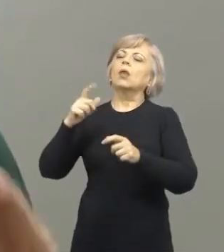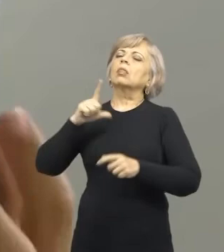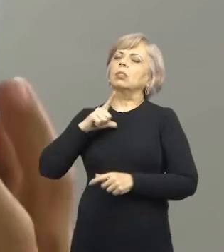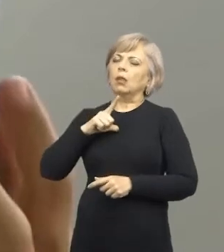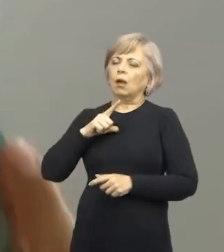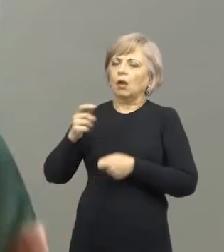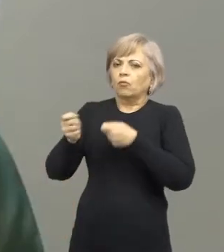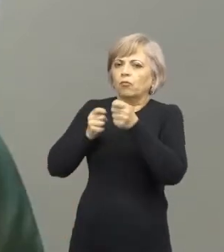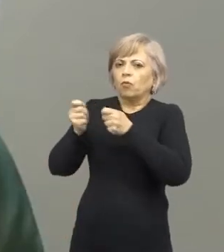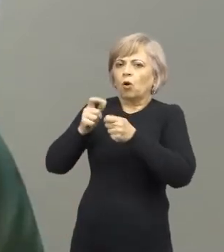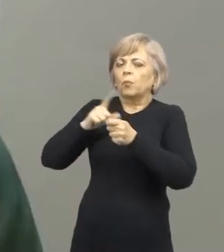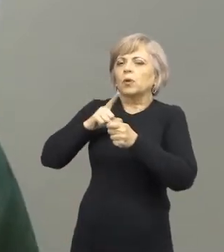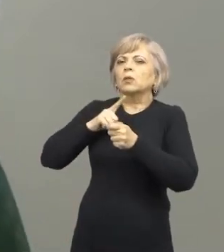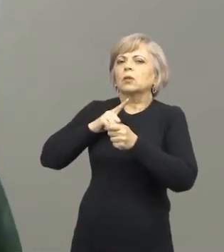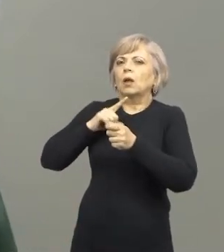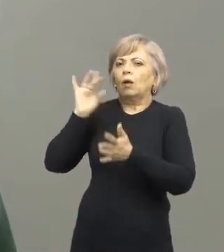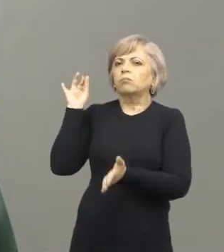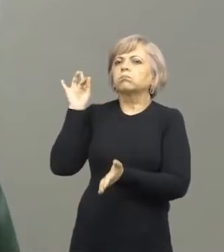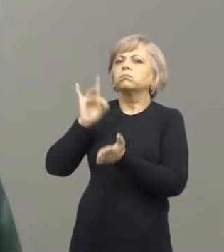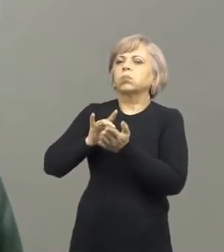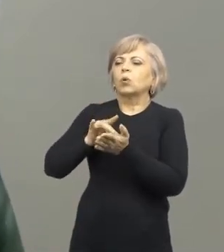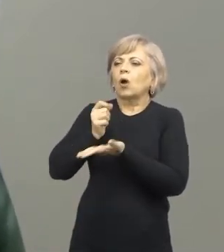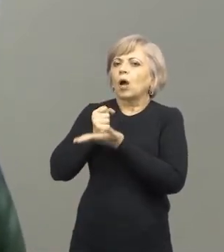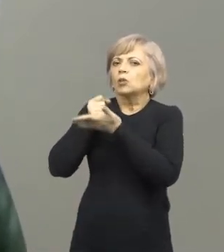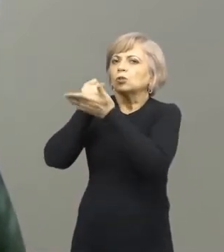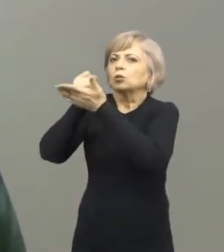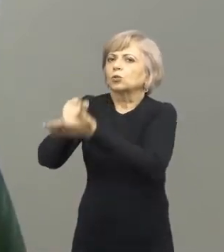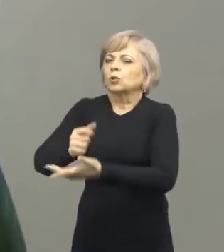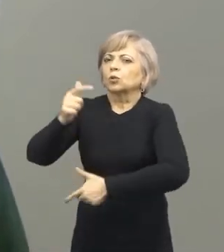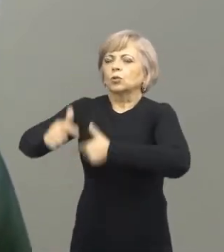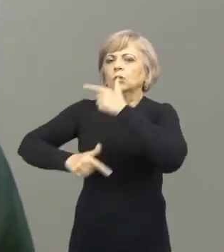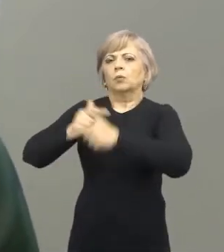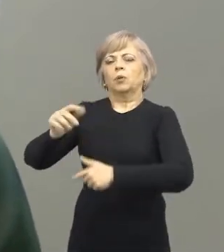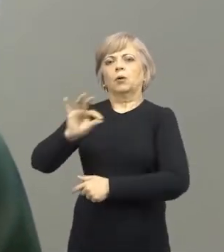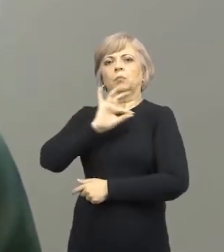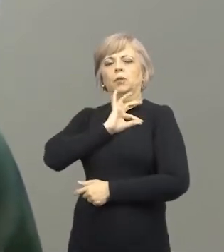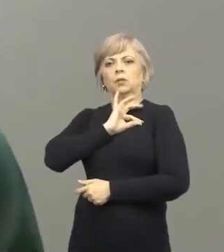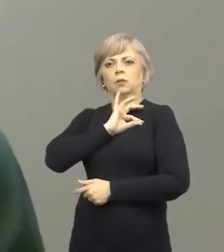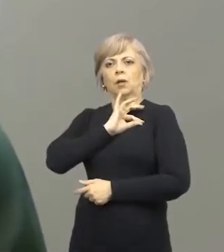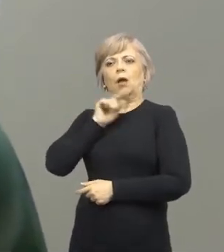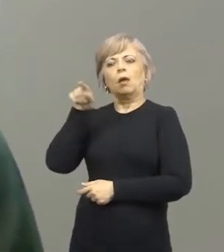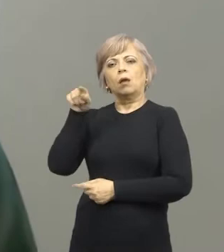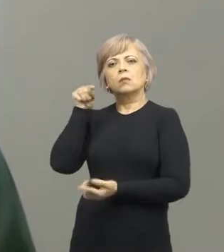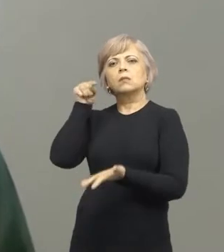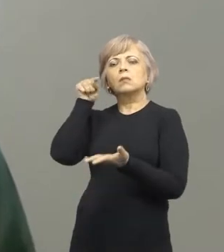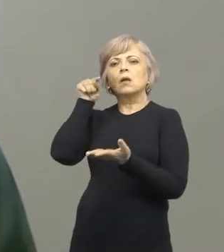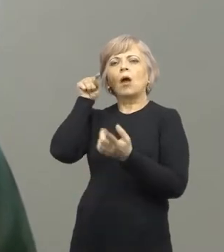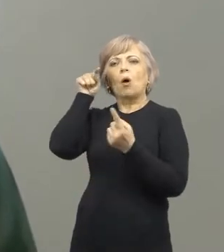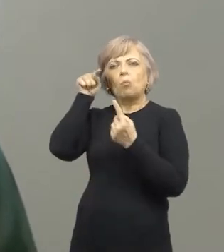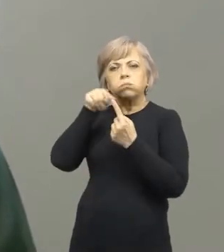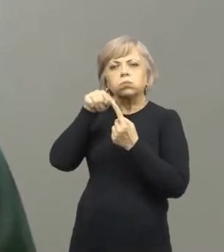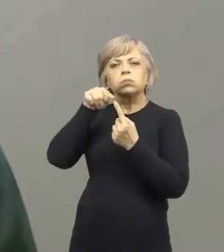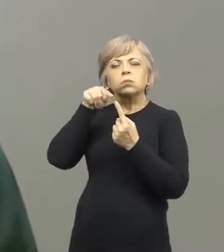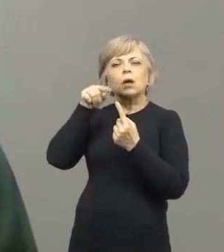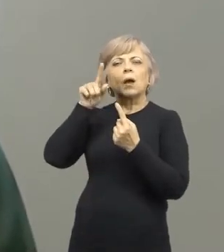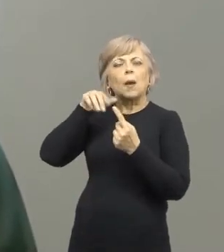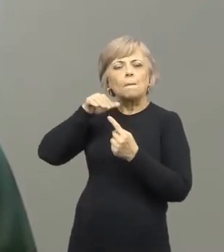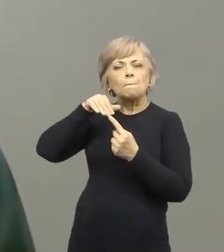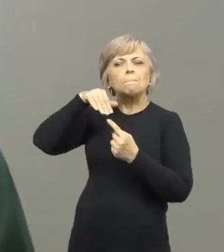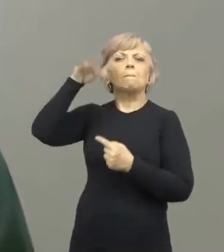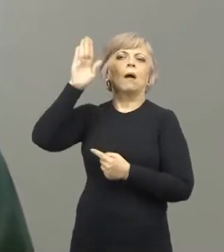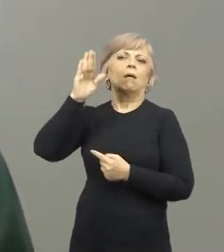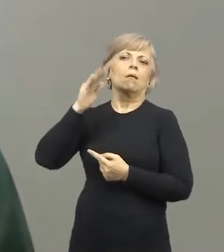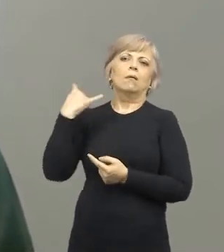uma forma de dar legitimidade e amparo às ações da Polícia Militar. Esse é o ponto que eu acho que é